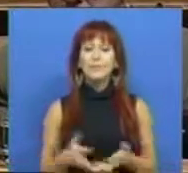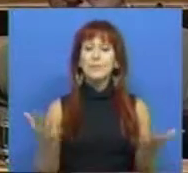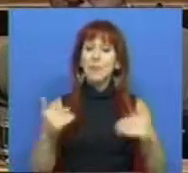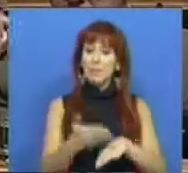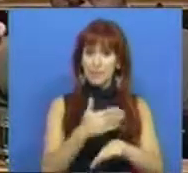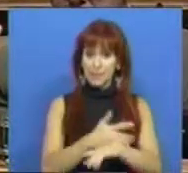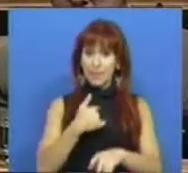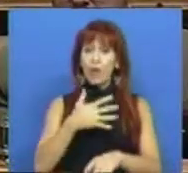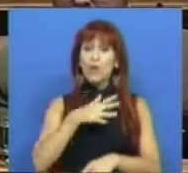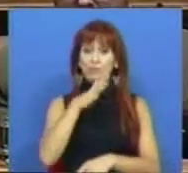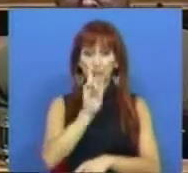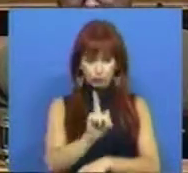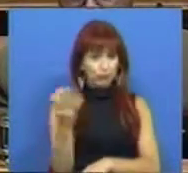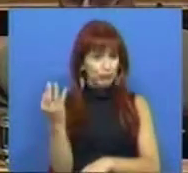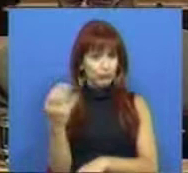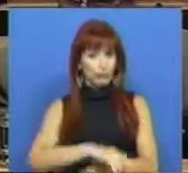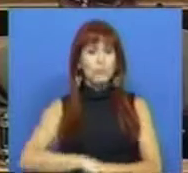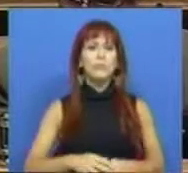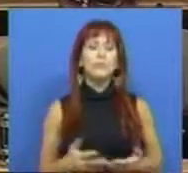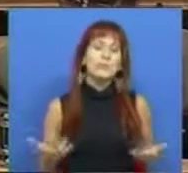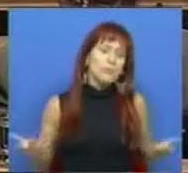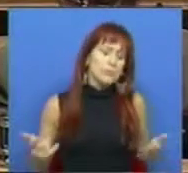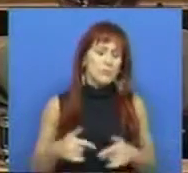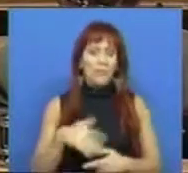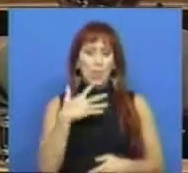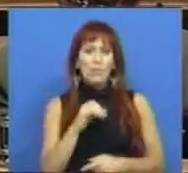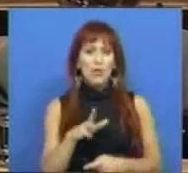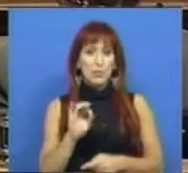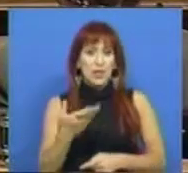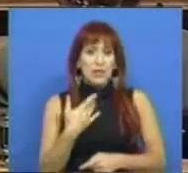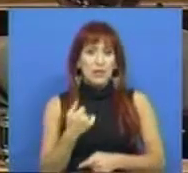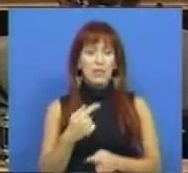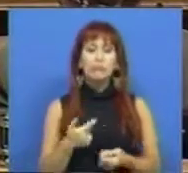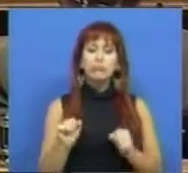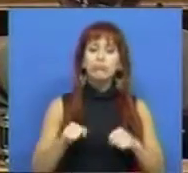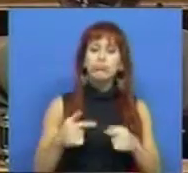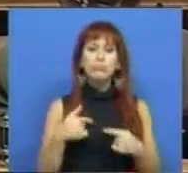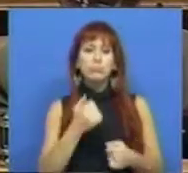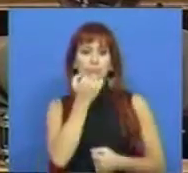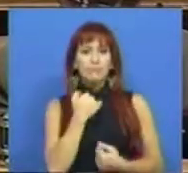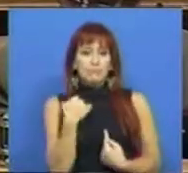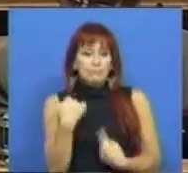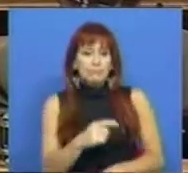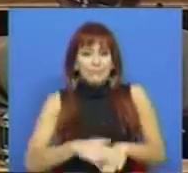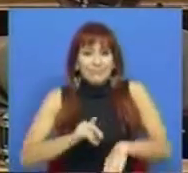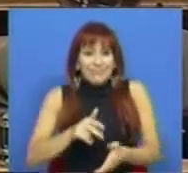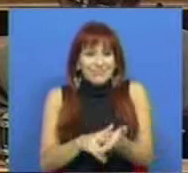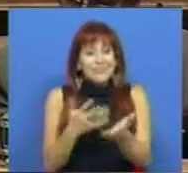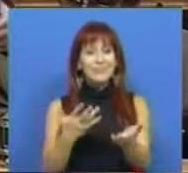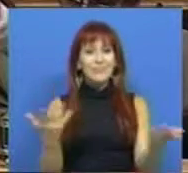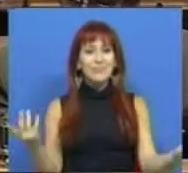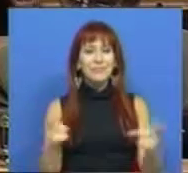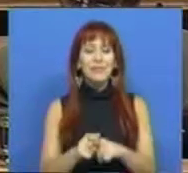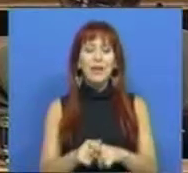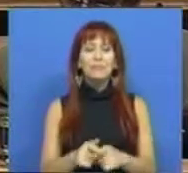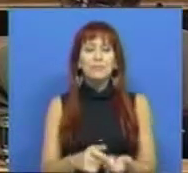Mas antes de mais gostaríamos de registar, e estou convencido que o PSD partilha a nossa satisfação com essa realidade,